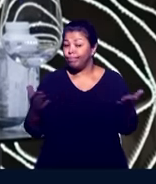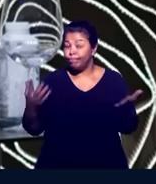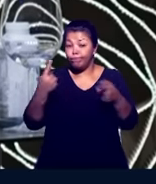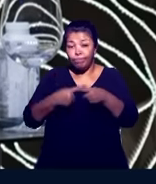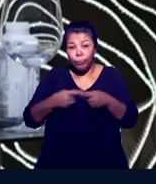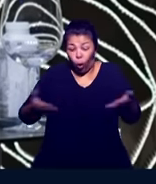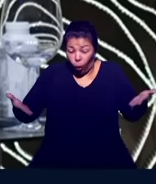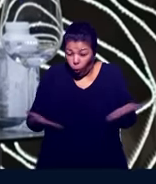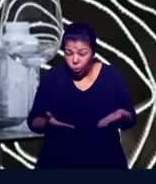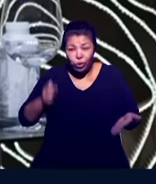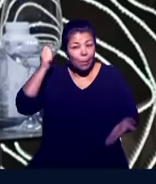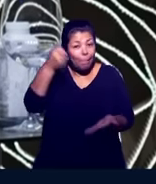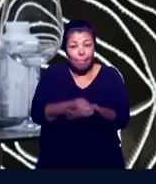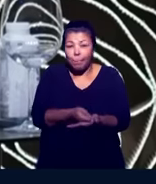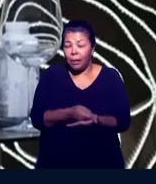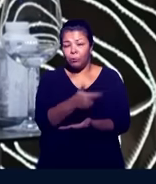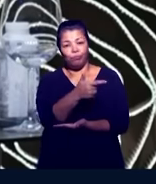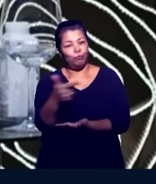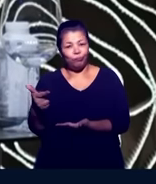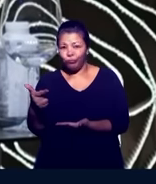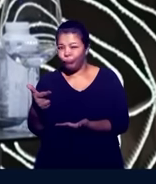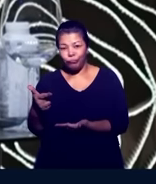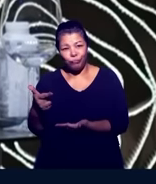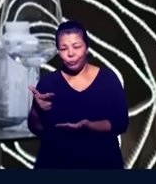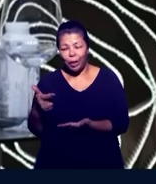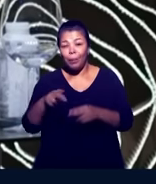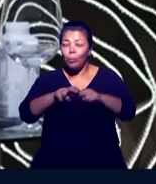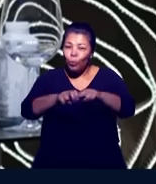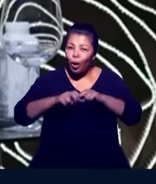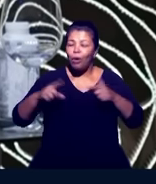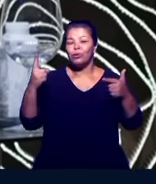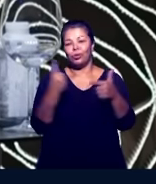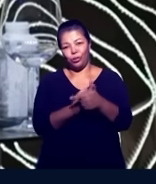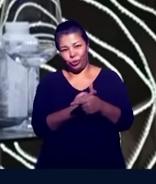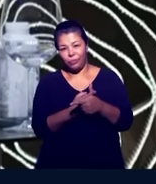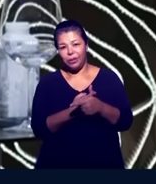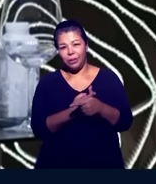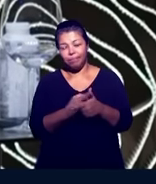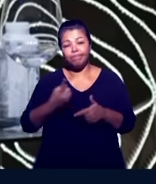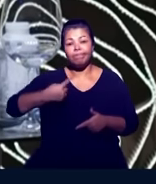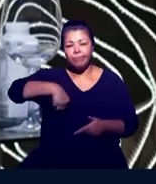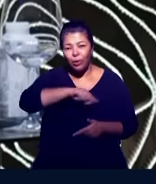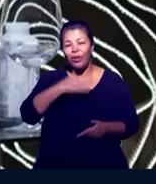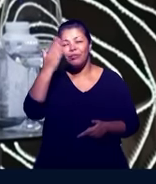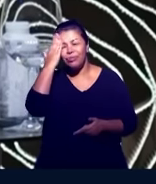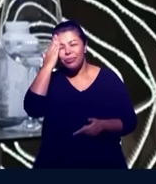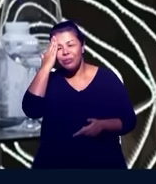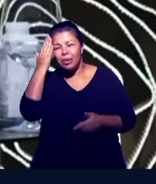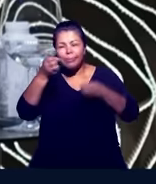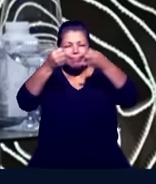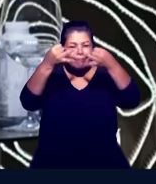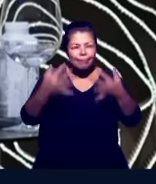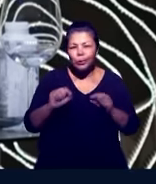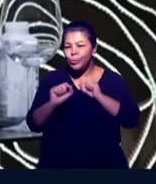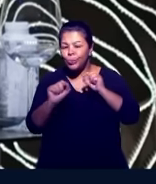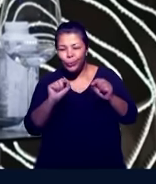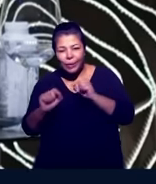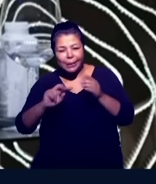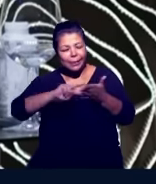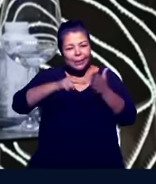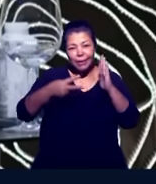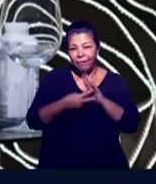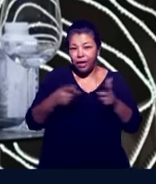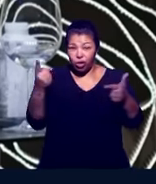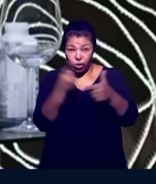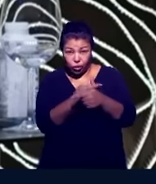pago como um precatório porque aí você tem a delimitação contábil do que é dívida né precatório é uma coisa